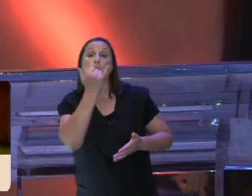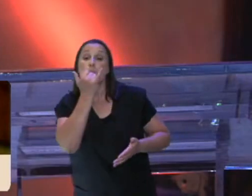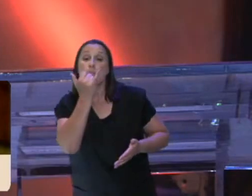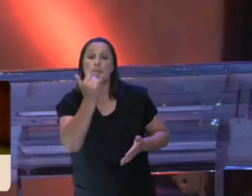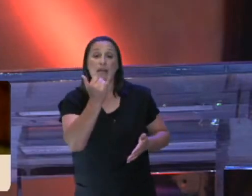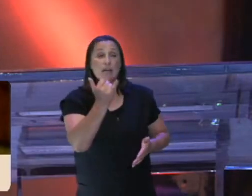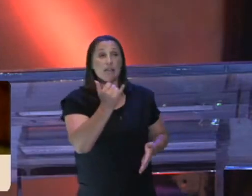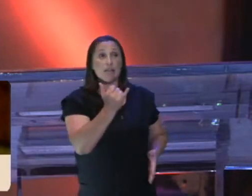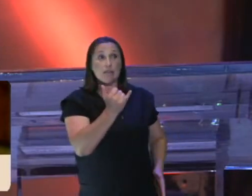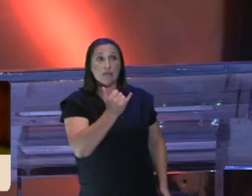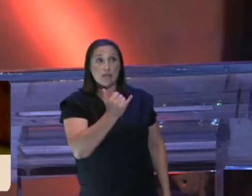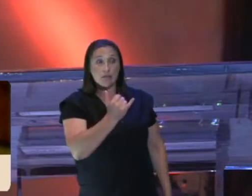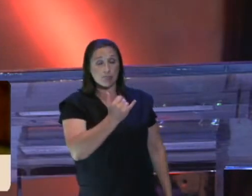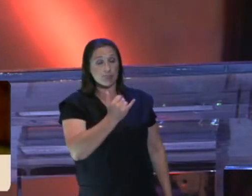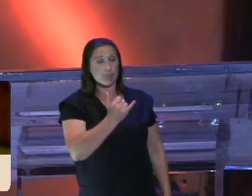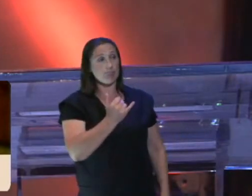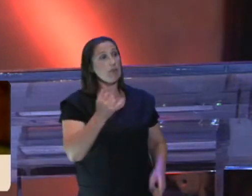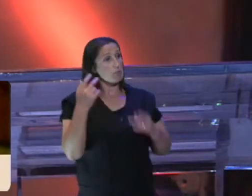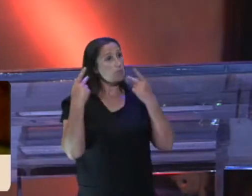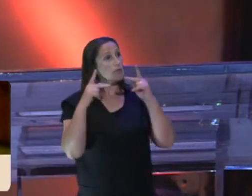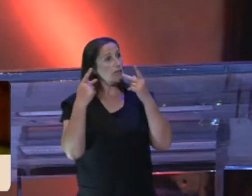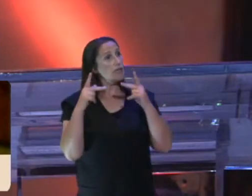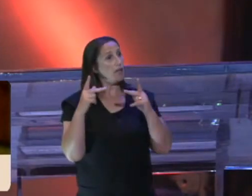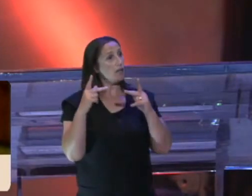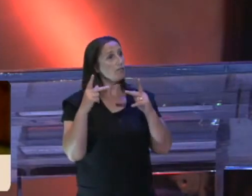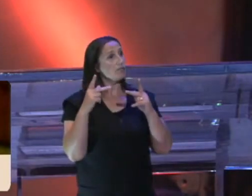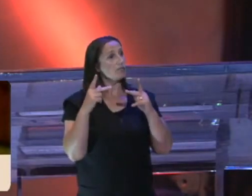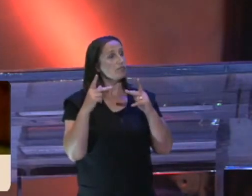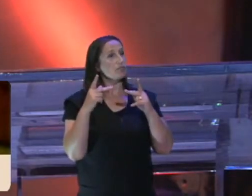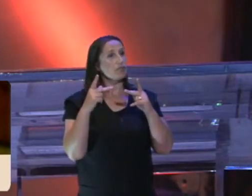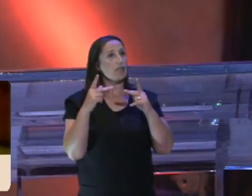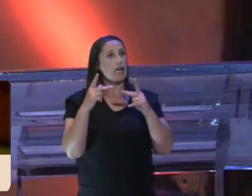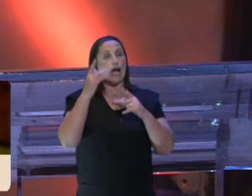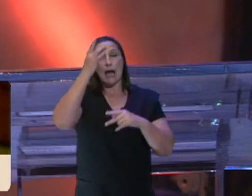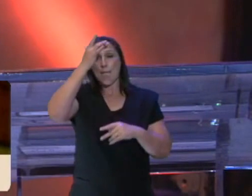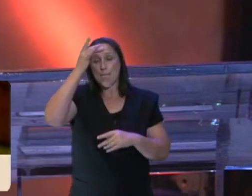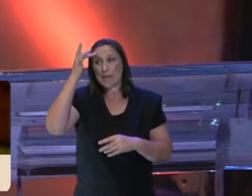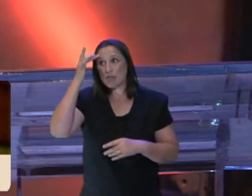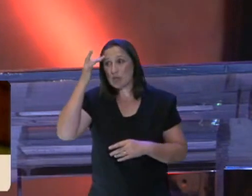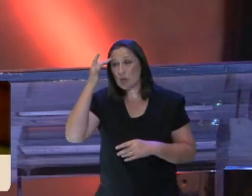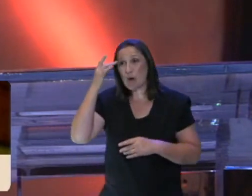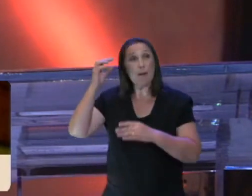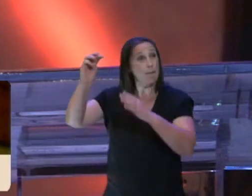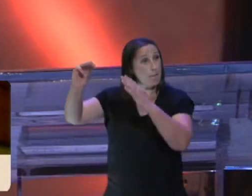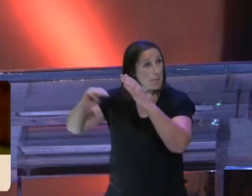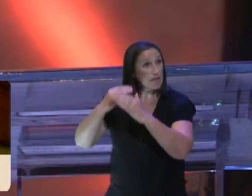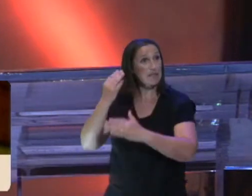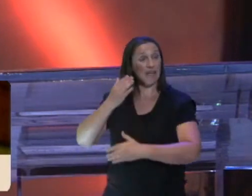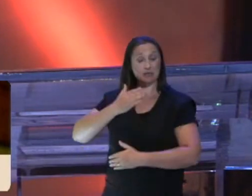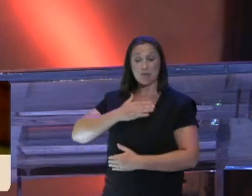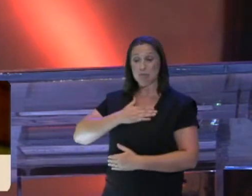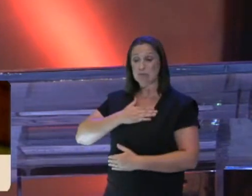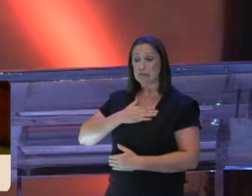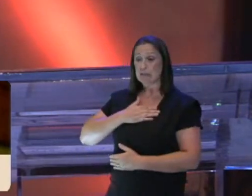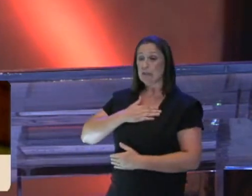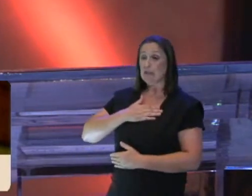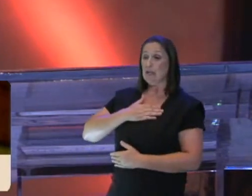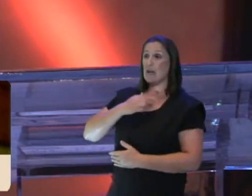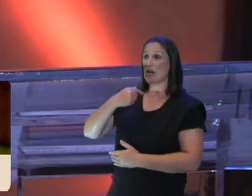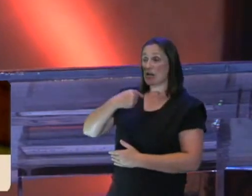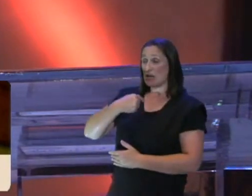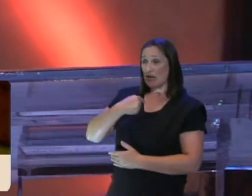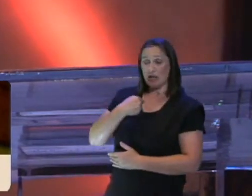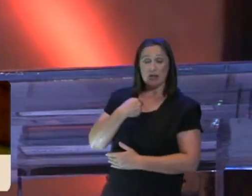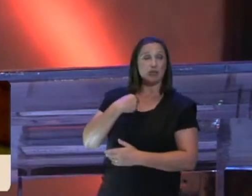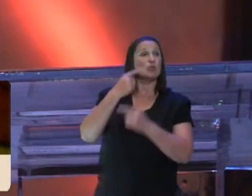mensagem e uma pessoa me escreveu dizendo assim: eu chorei a semana inteira com aquela mensagem. Como é que